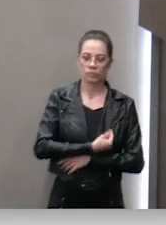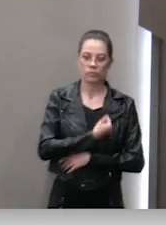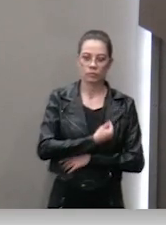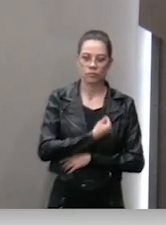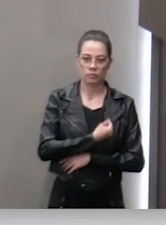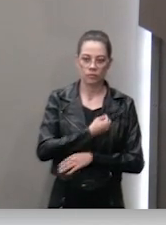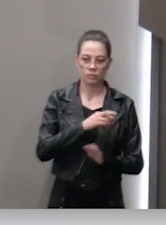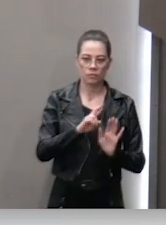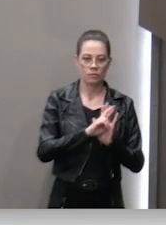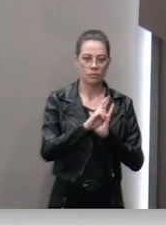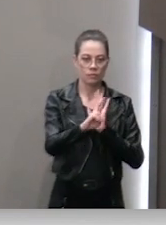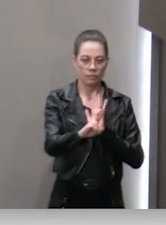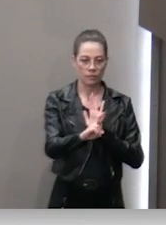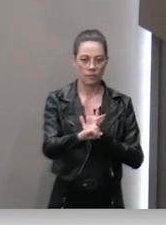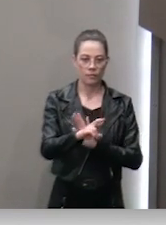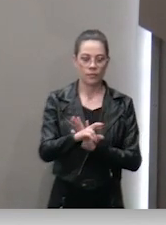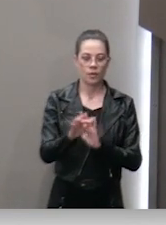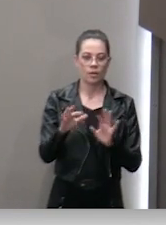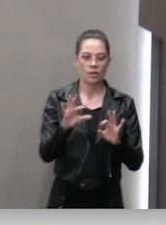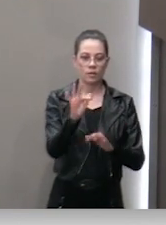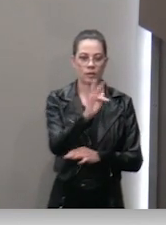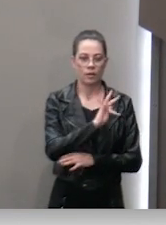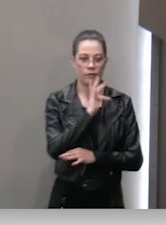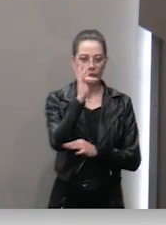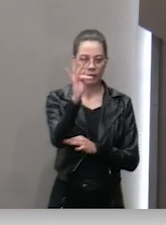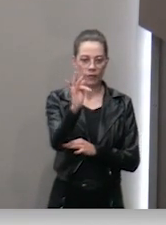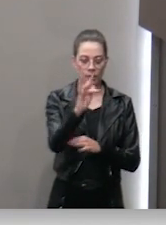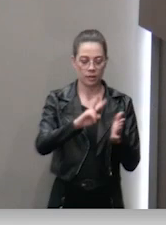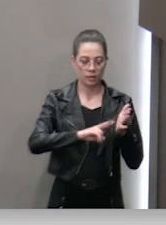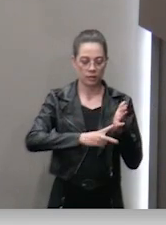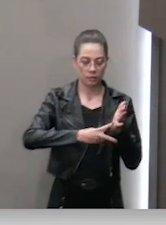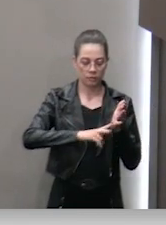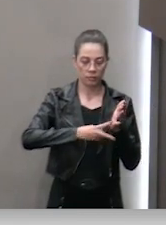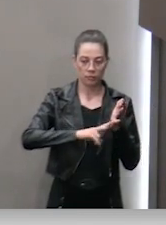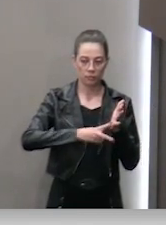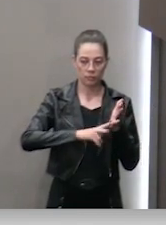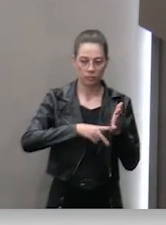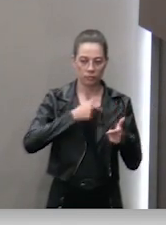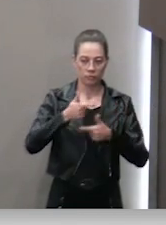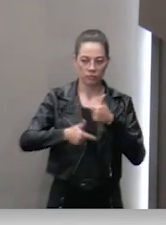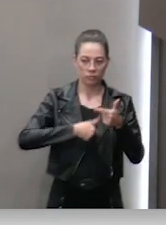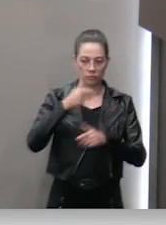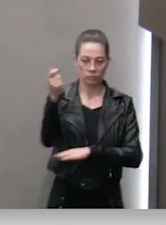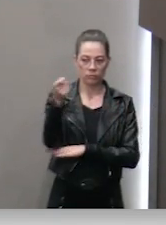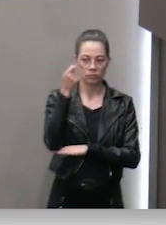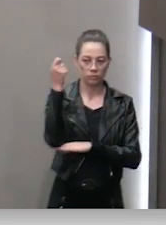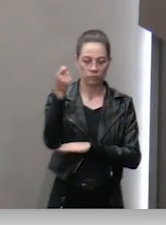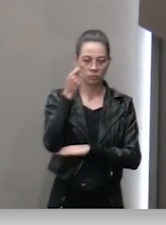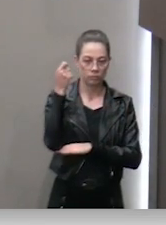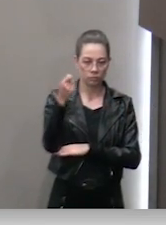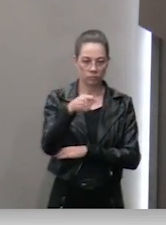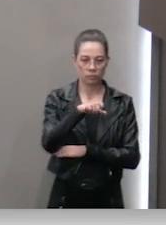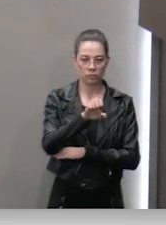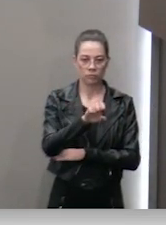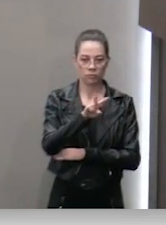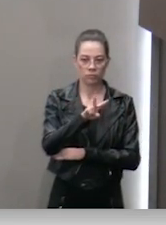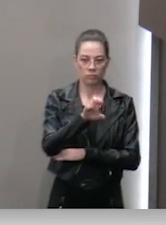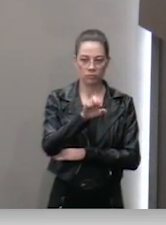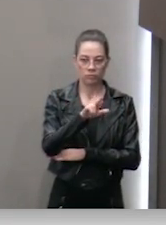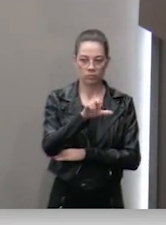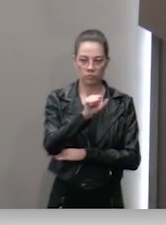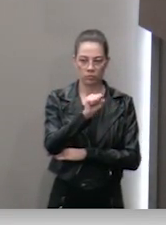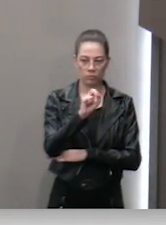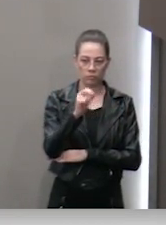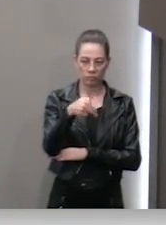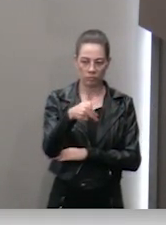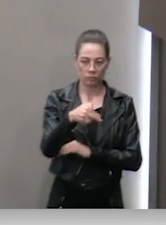do representante da Federação dos Sindicatos dos Servidores Municipais do Rio Grande do Sul, Everson da Luz.